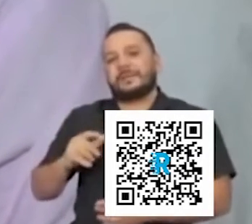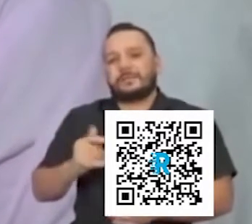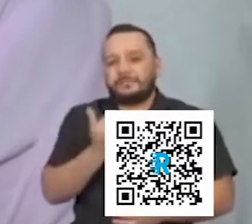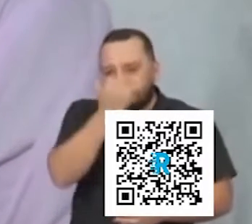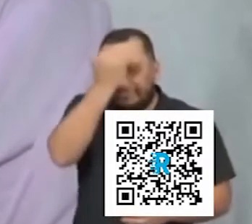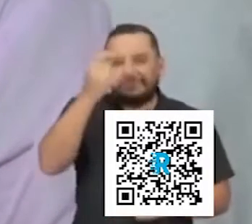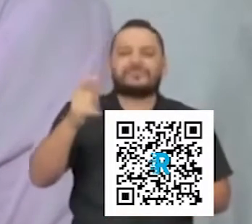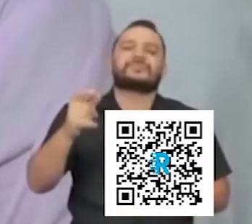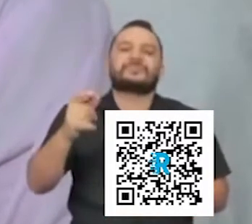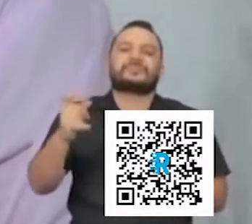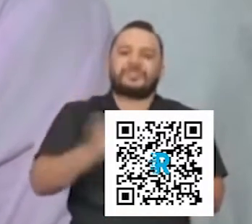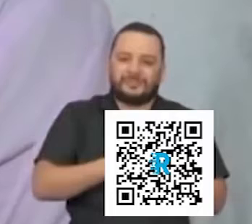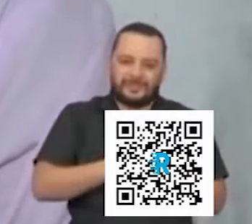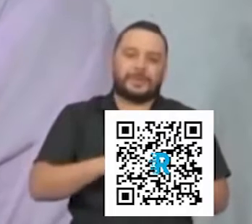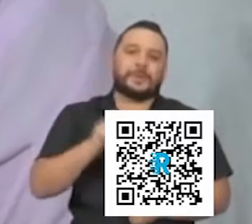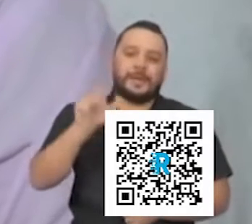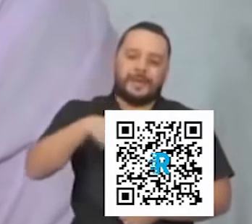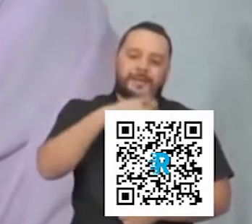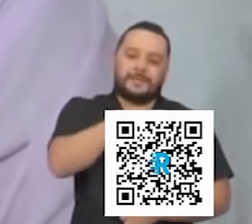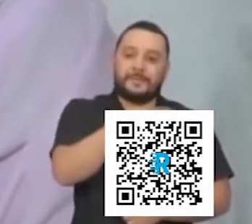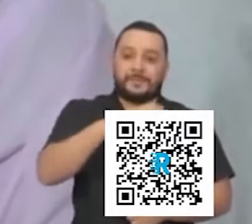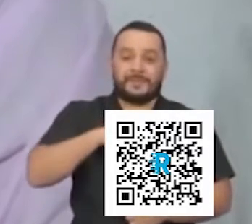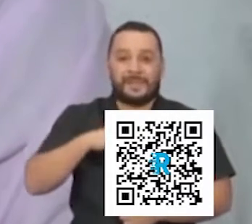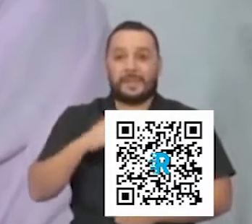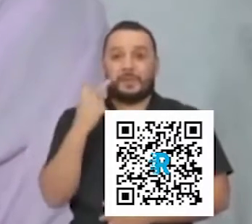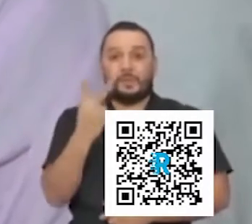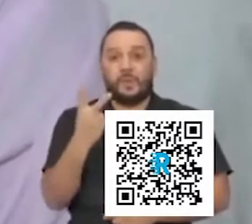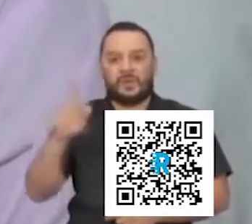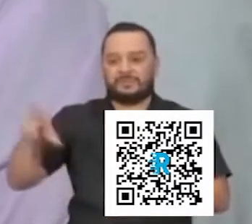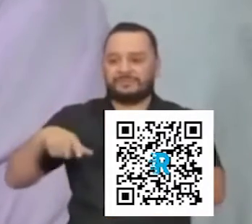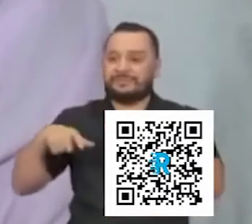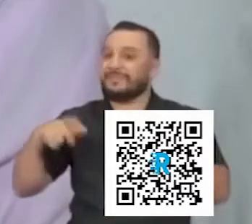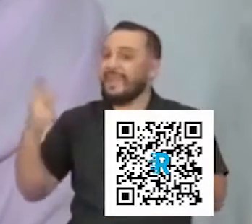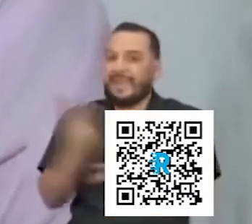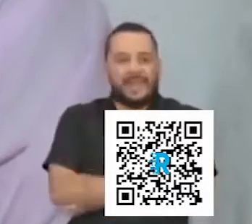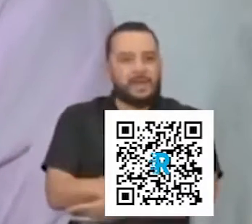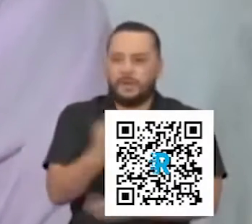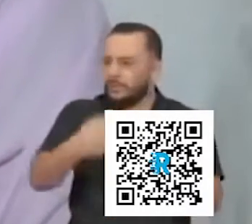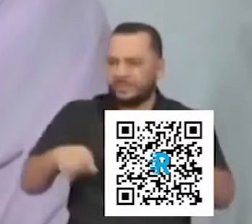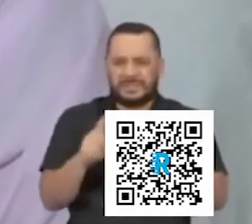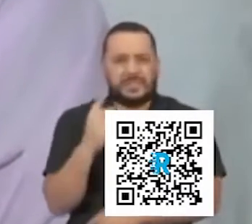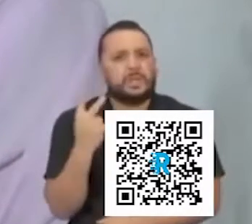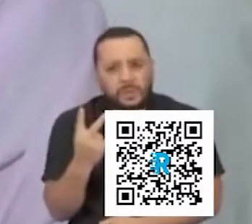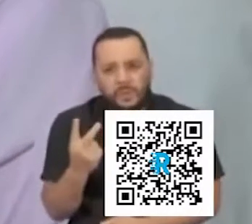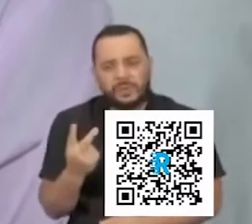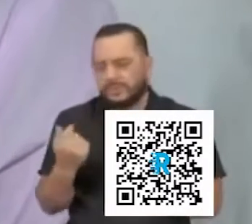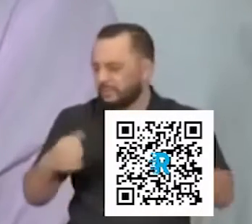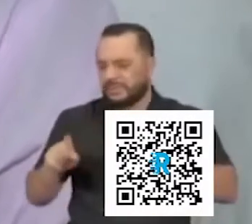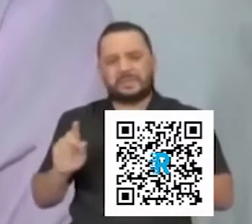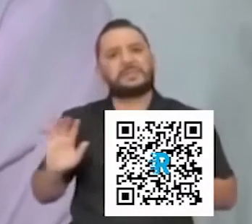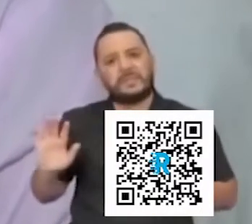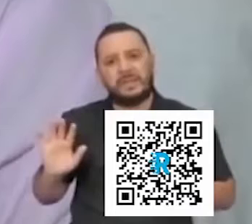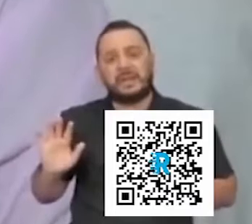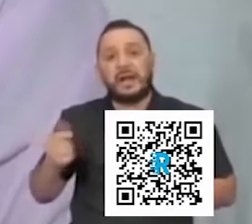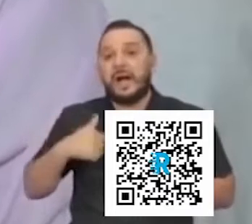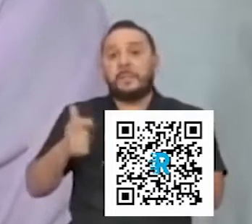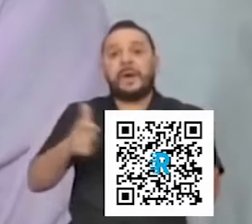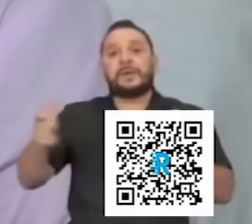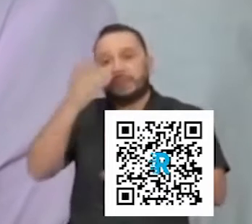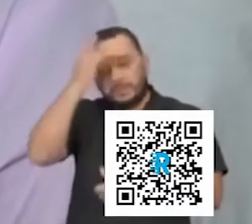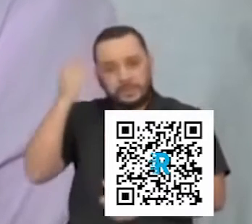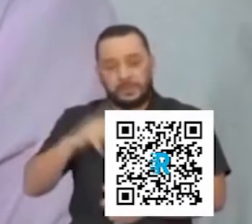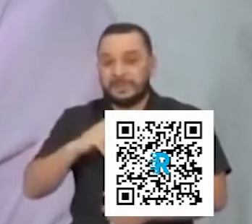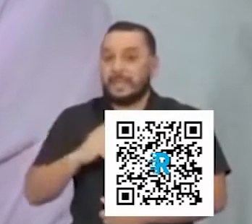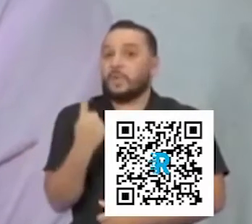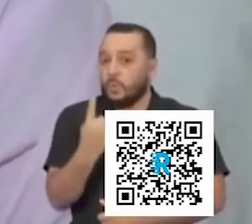cartão de crédito. O erro número 1 é você ter mais de um cartão de crédito. Nós não precisamos ter mais de um instrumento de crédito. A maioria das pessoas tem apenas uma